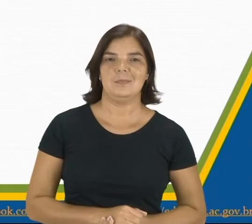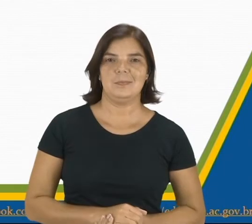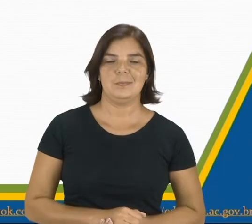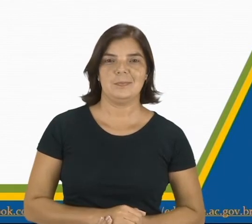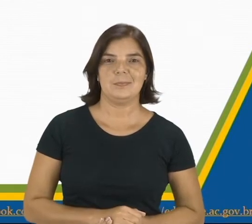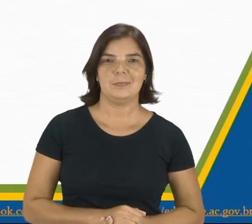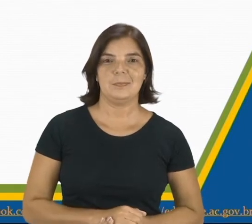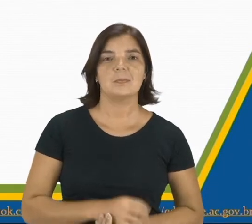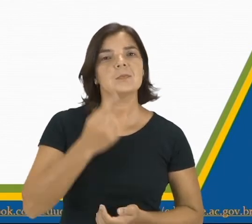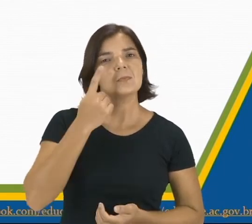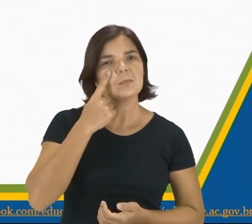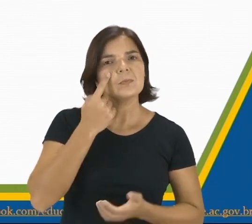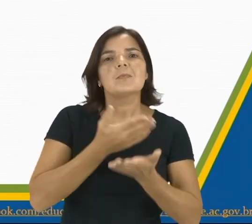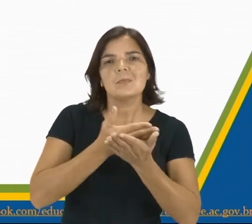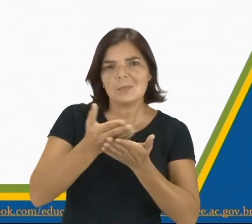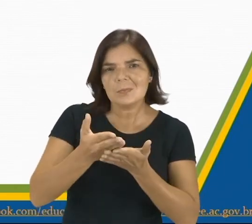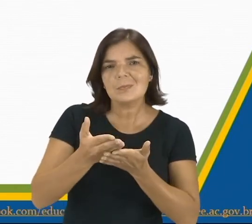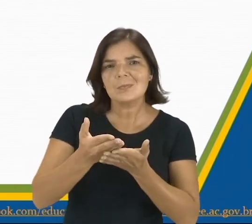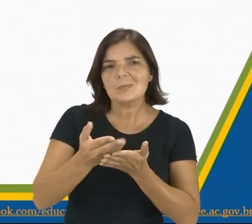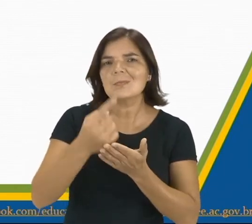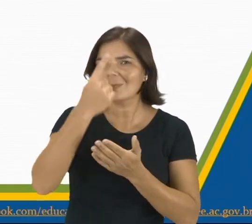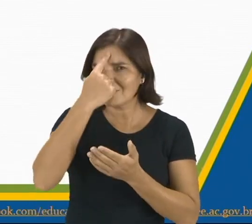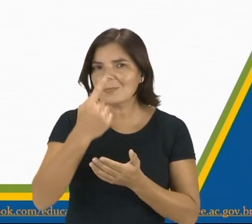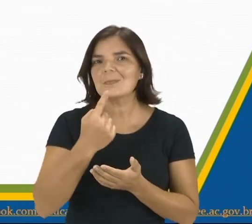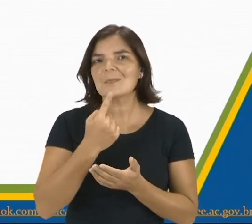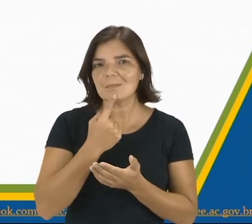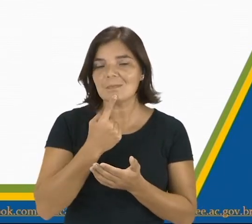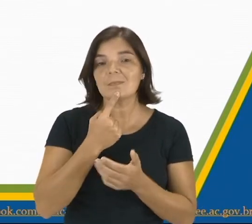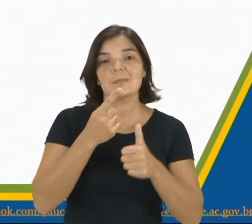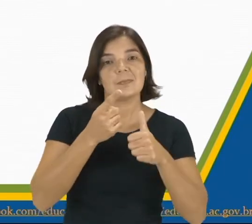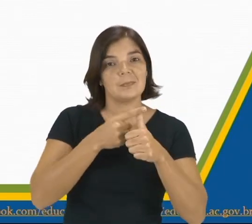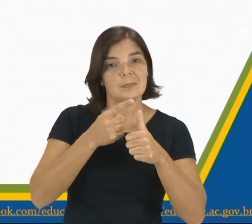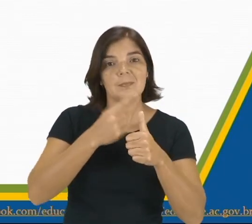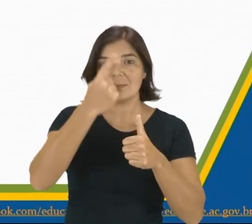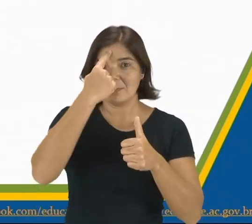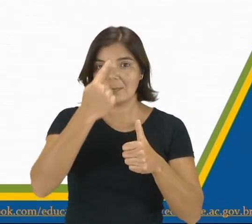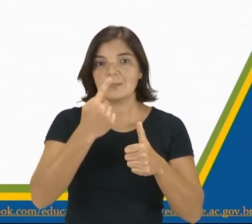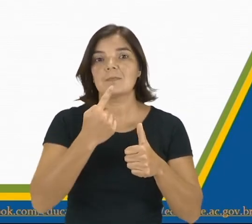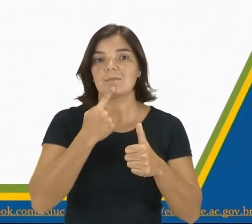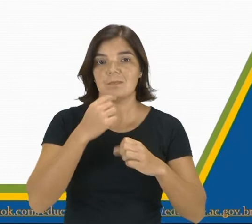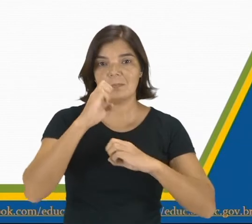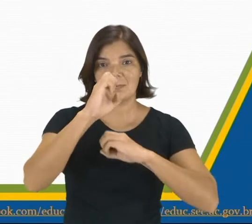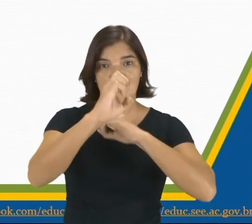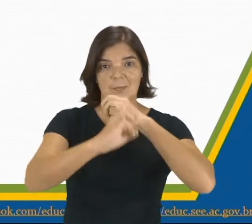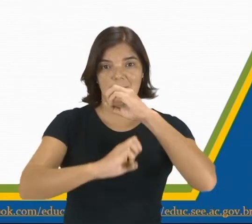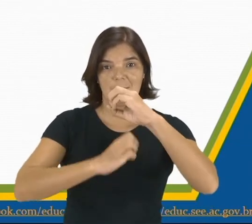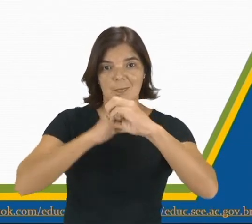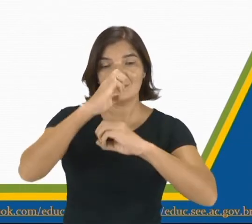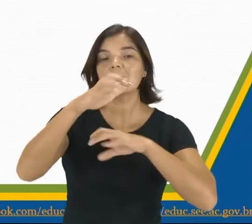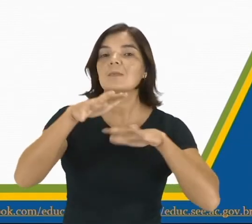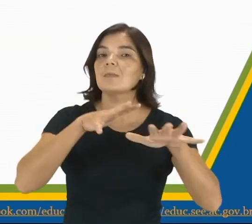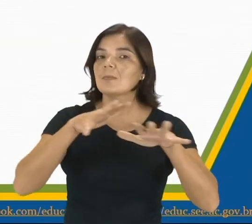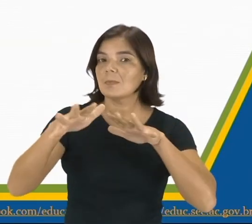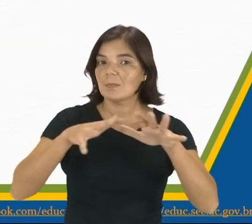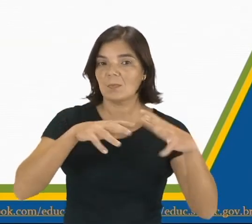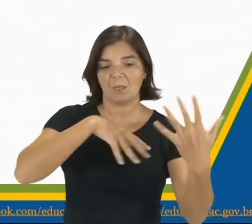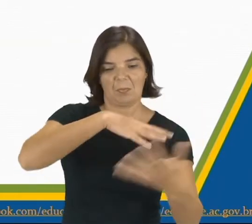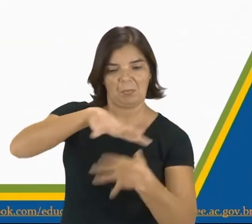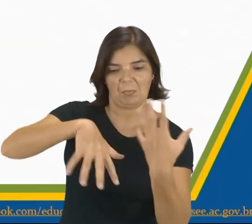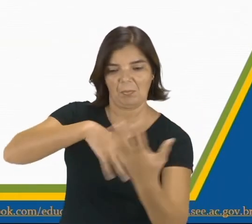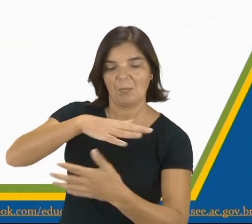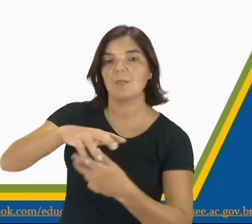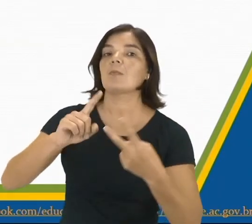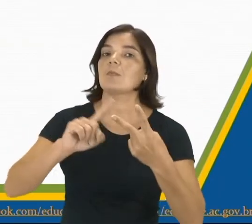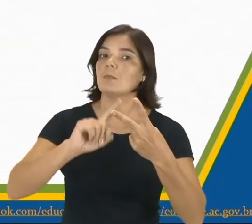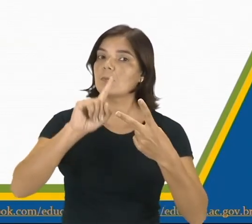ordenado? Nós vimos no início, não vimos na figura? Nós vimos na primeira figura elétrons, né, se movimentando de forma aleatória,